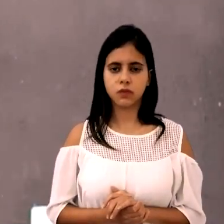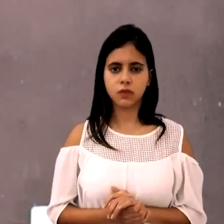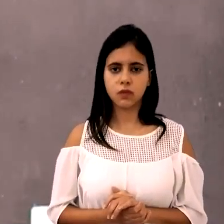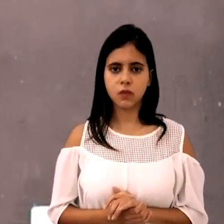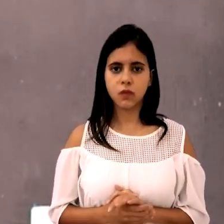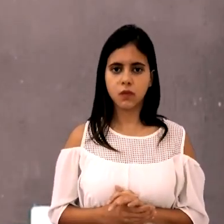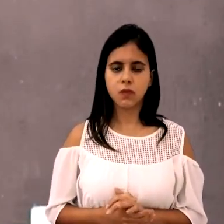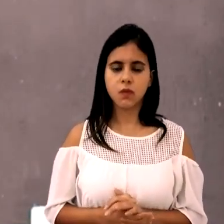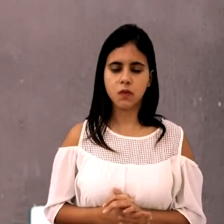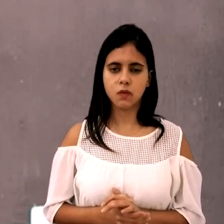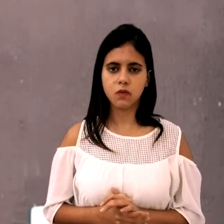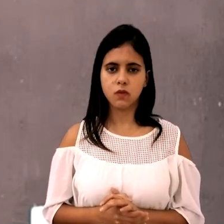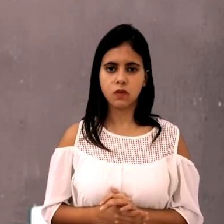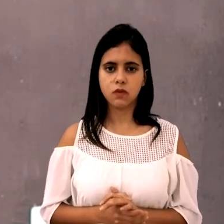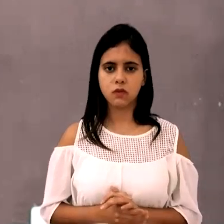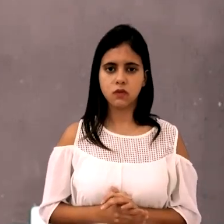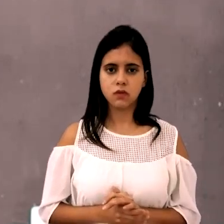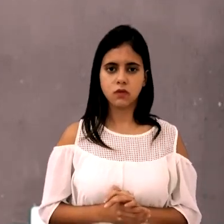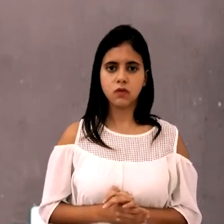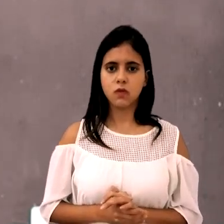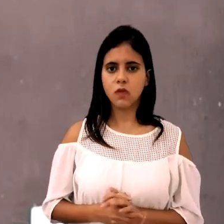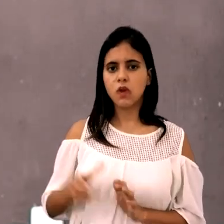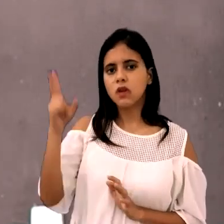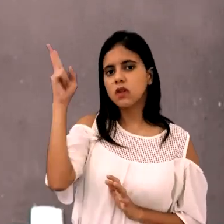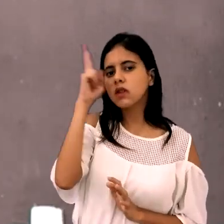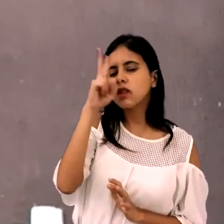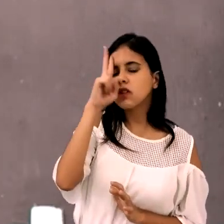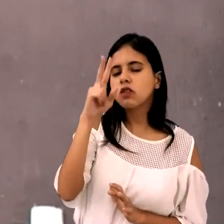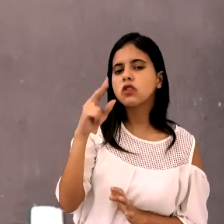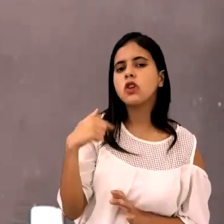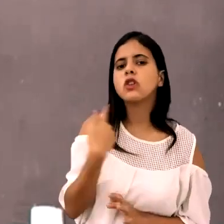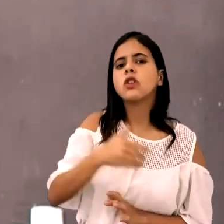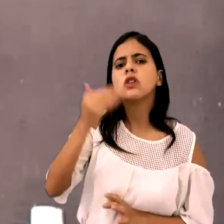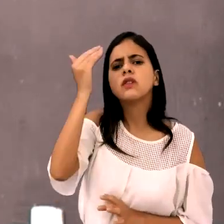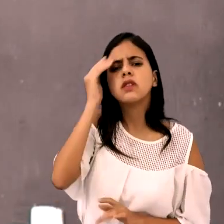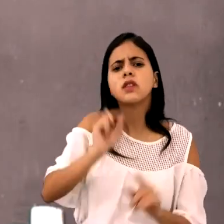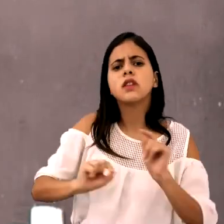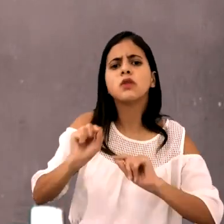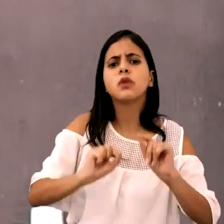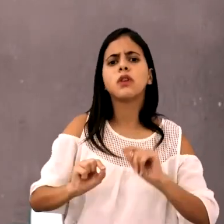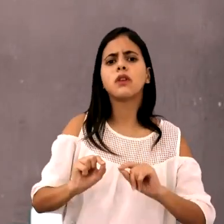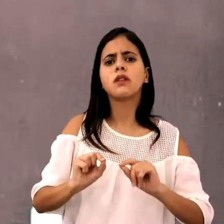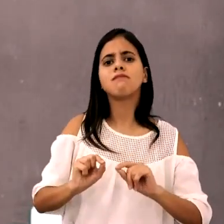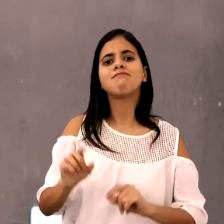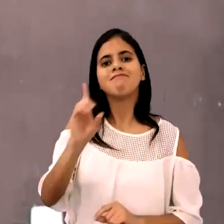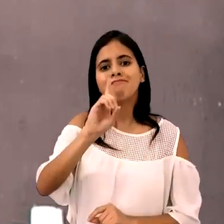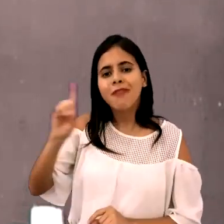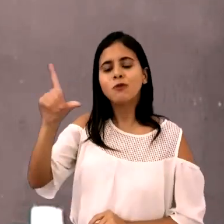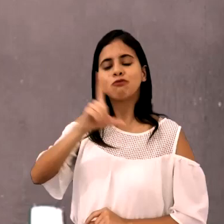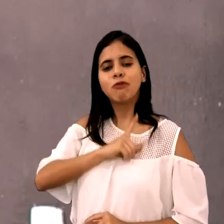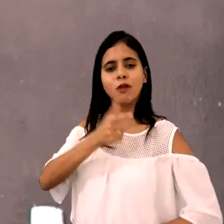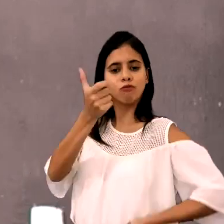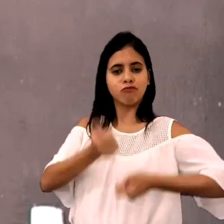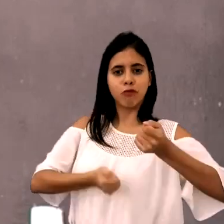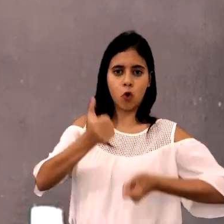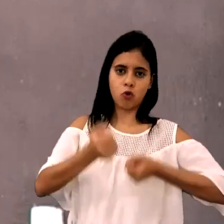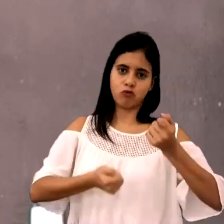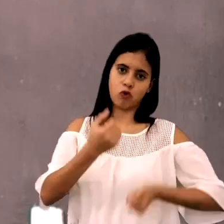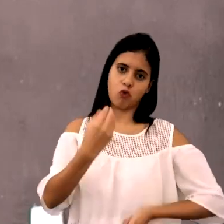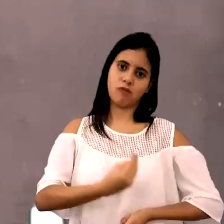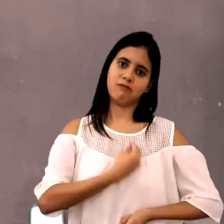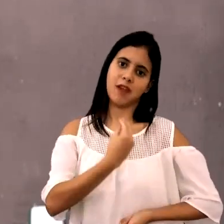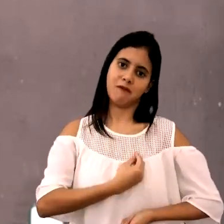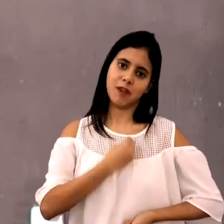Em toda essa história, meus irmãos, o que vemos é Deus conduzindo vidas, para através delas cumprir seu plano redentor para o